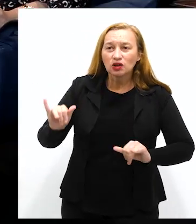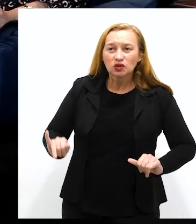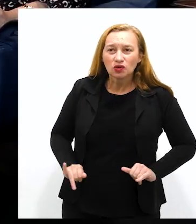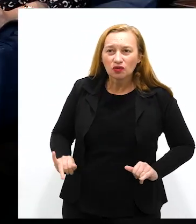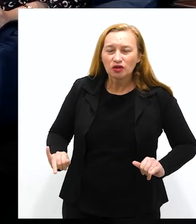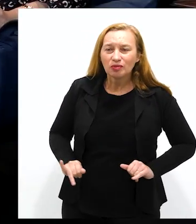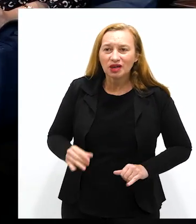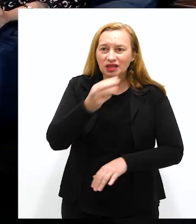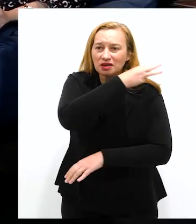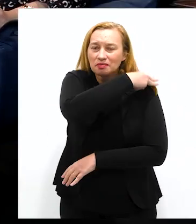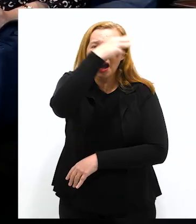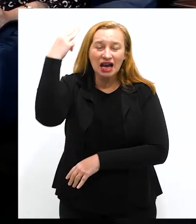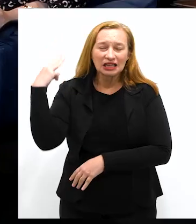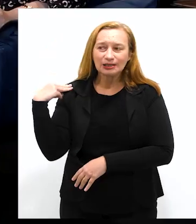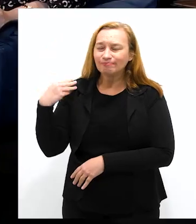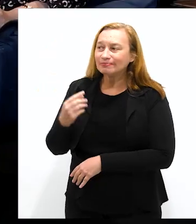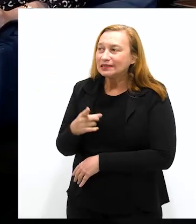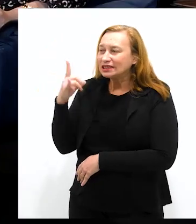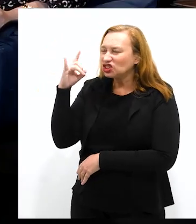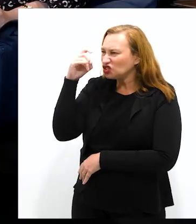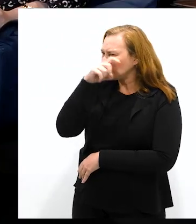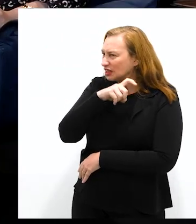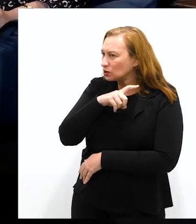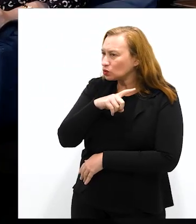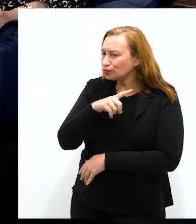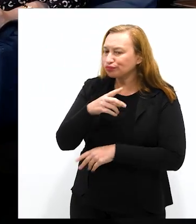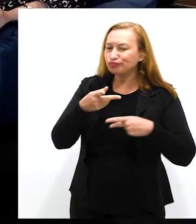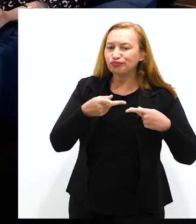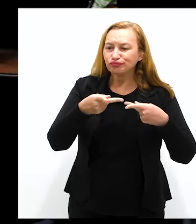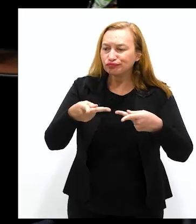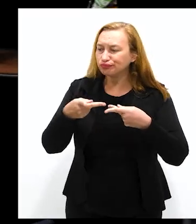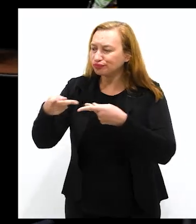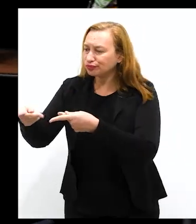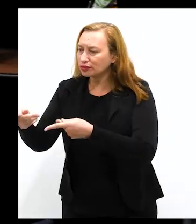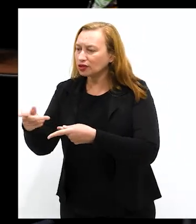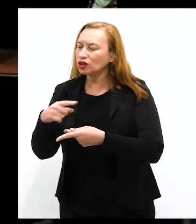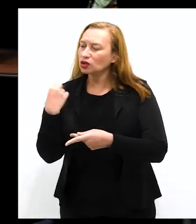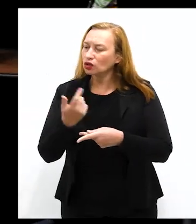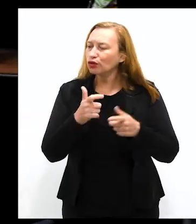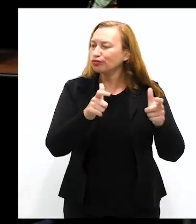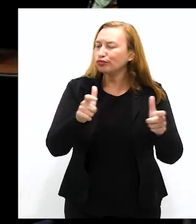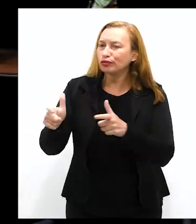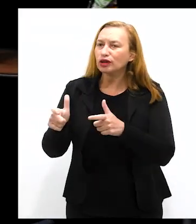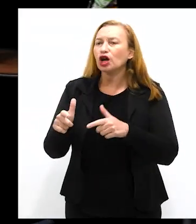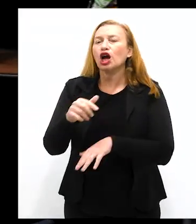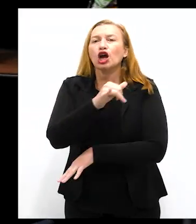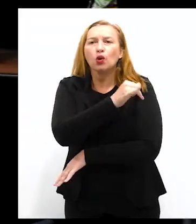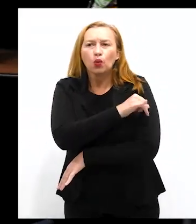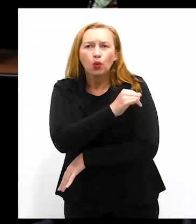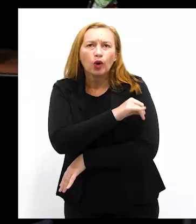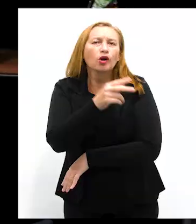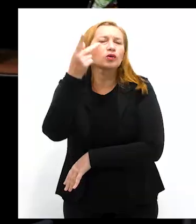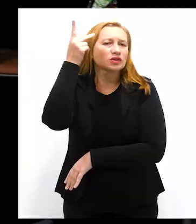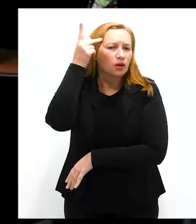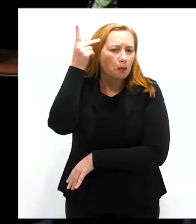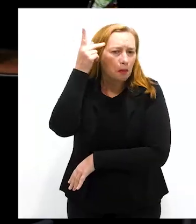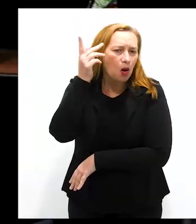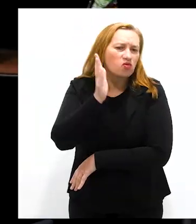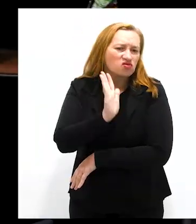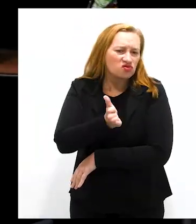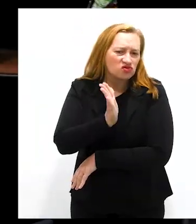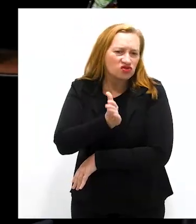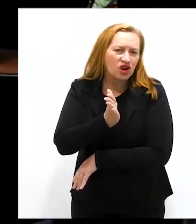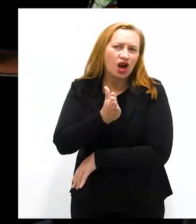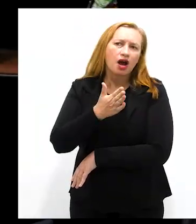É difícil, porque cada local que a gente passou, porque nós já fizemos aqui no Rio, São Paulo